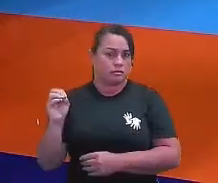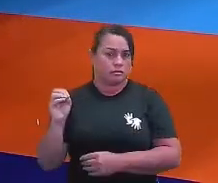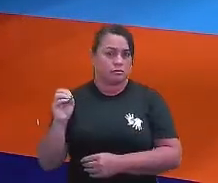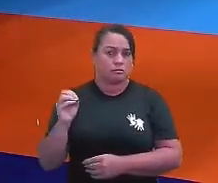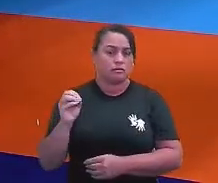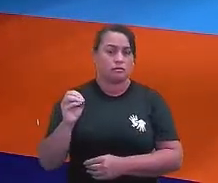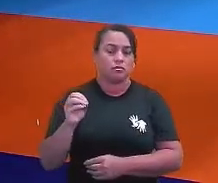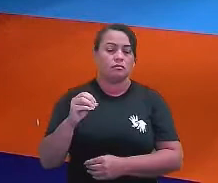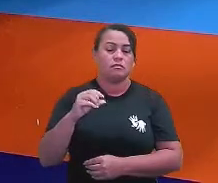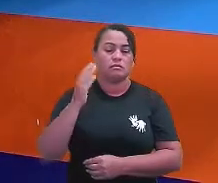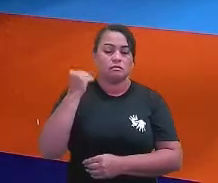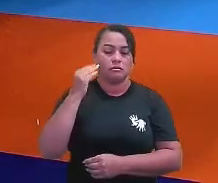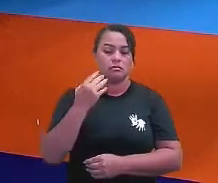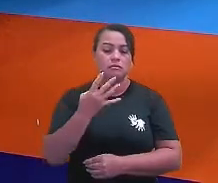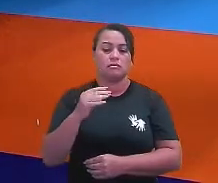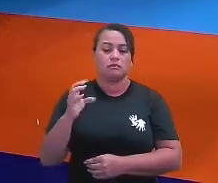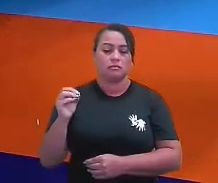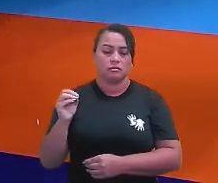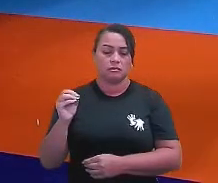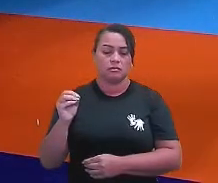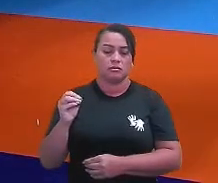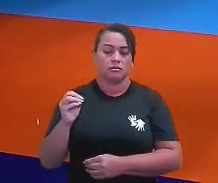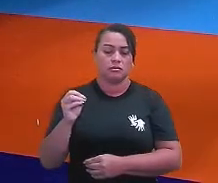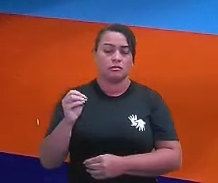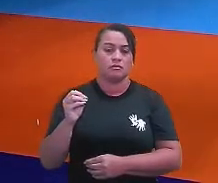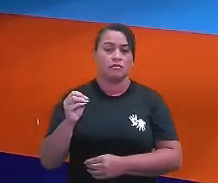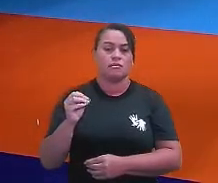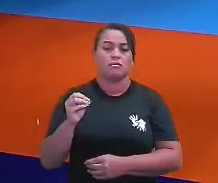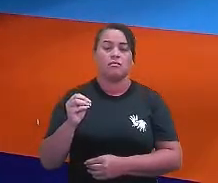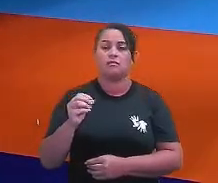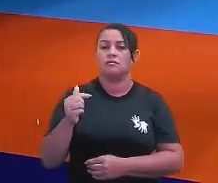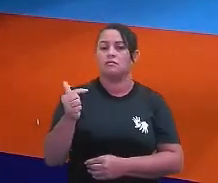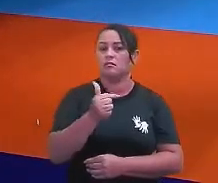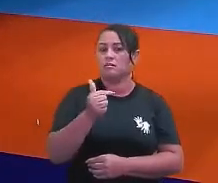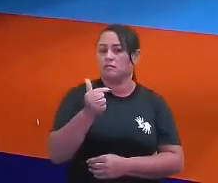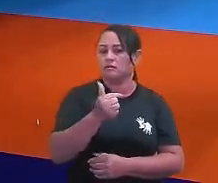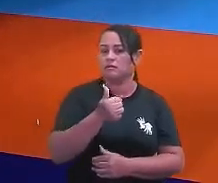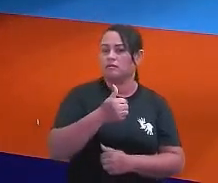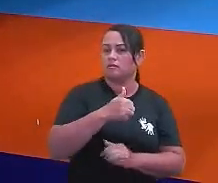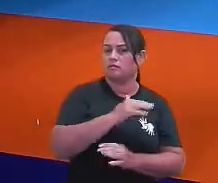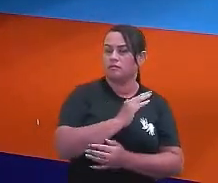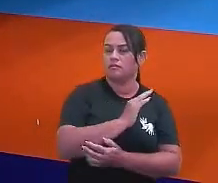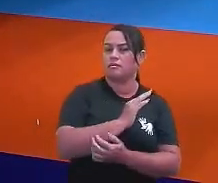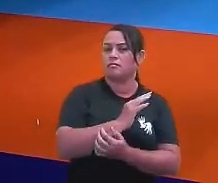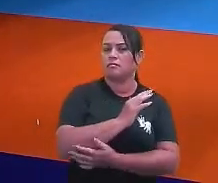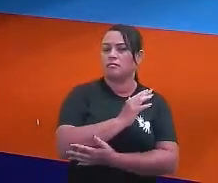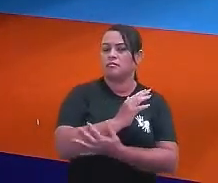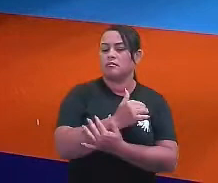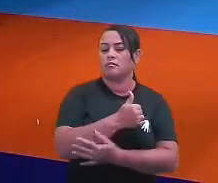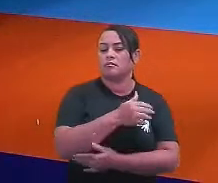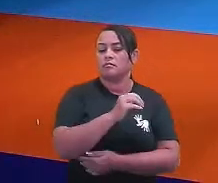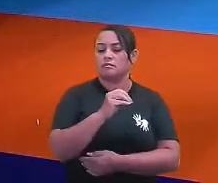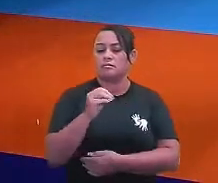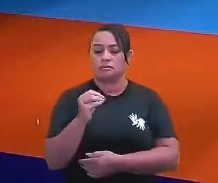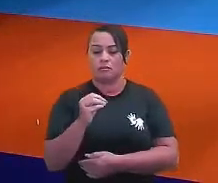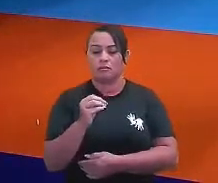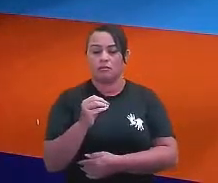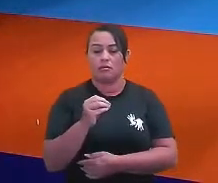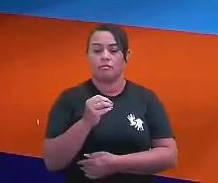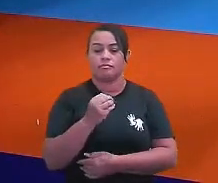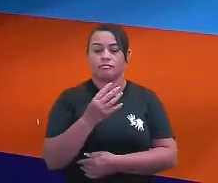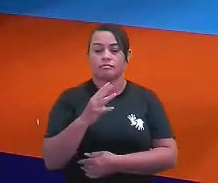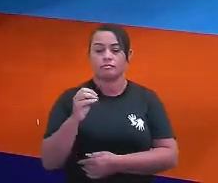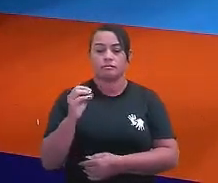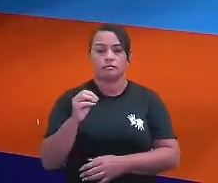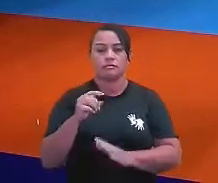eu fico com 400. Esqueço o 22, pego 100, né, desses 400 para